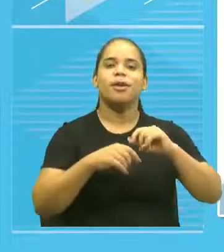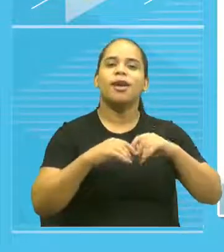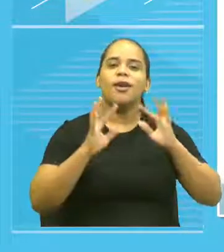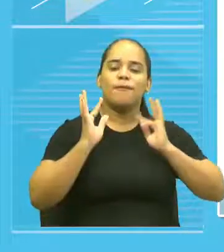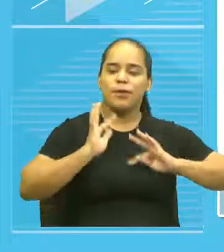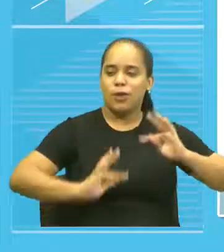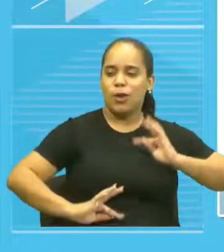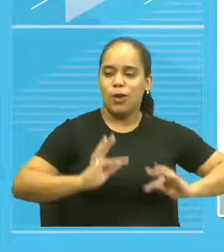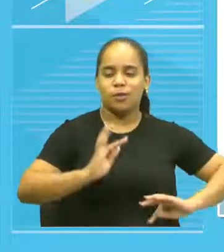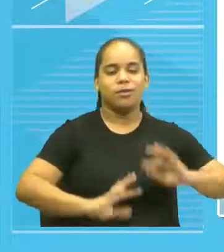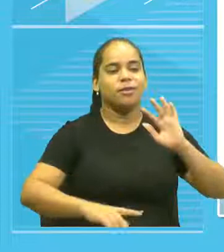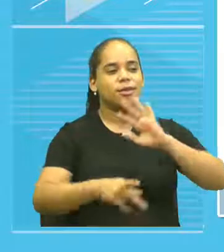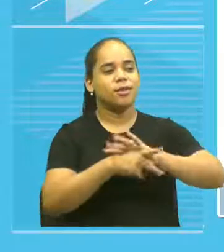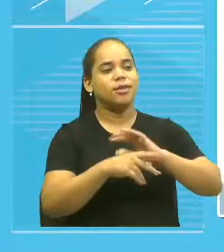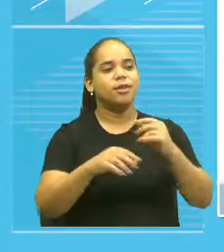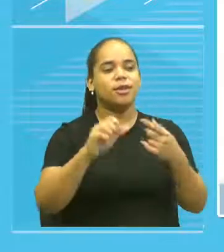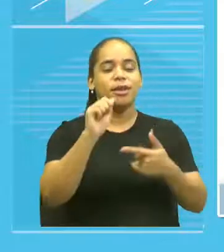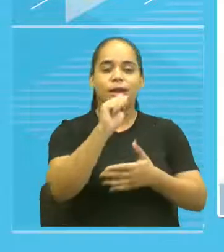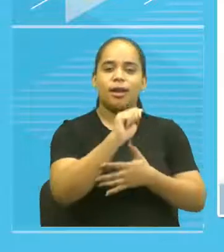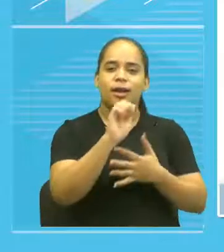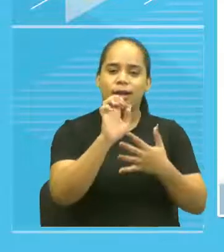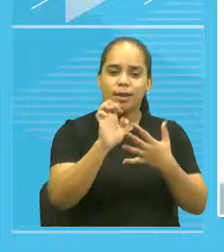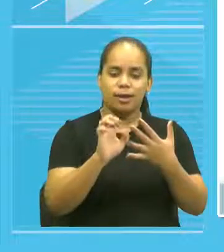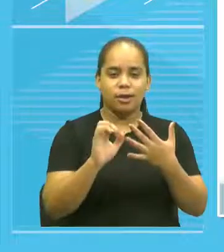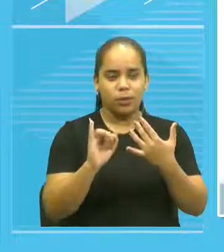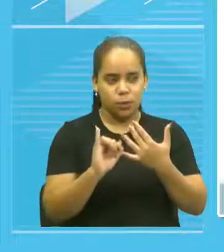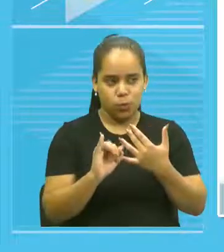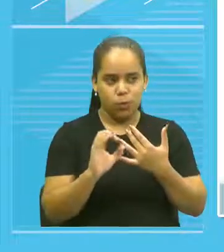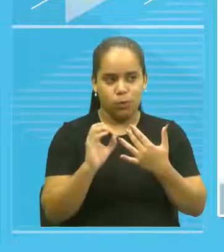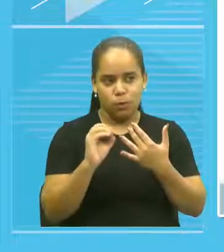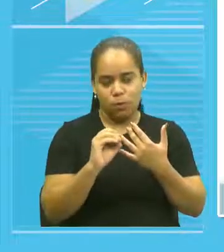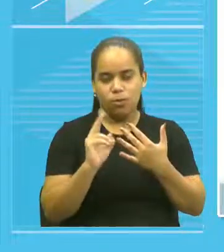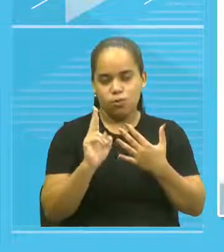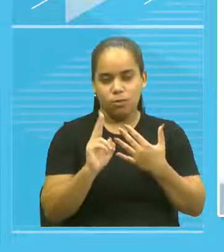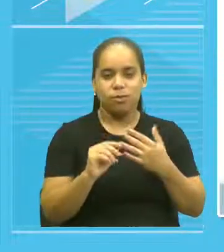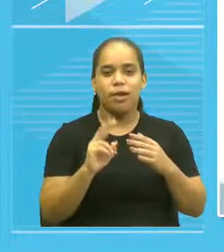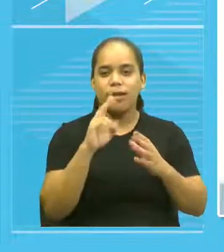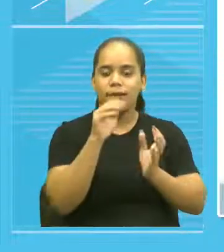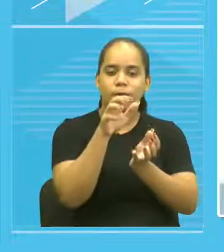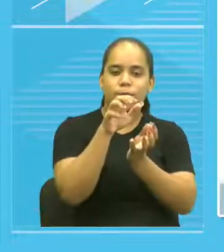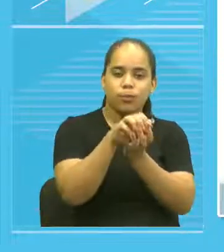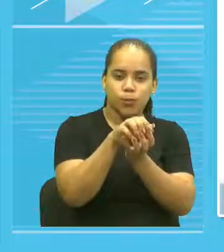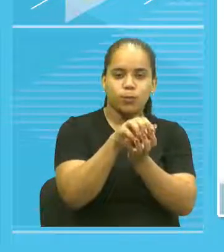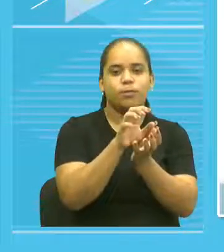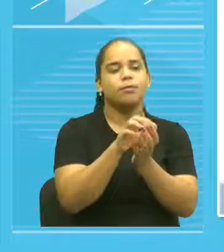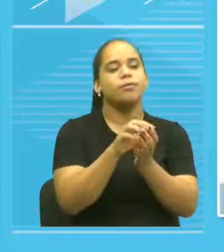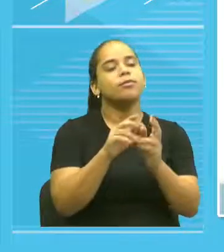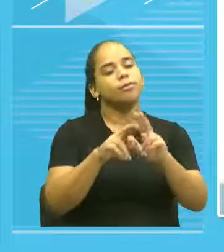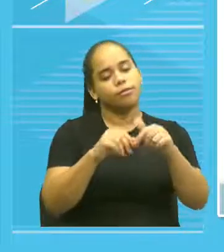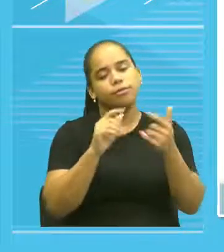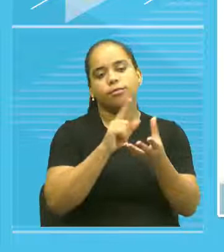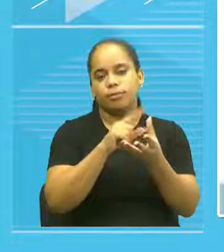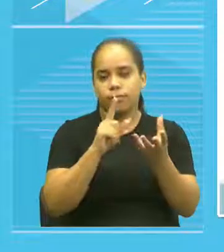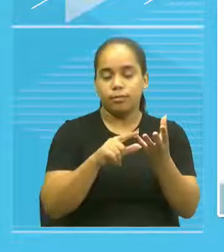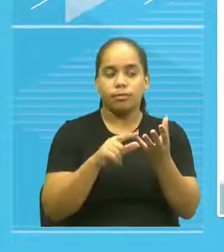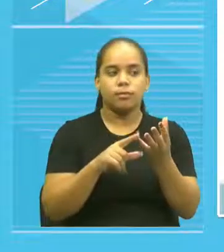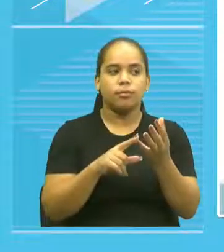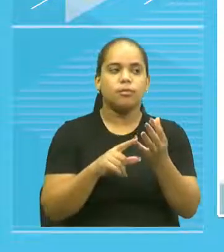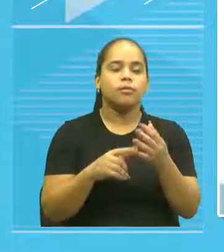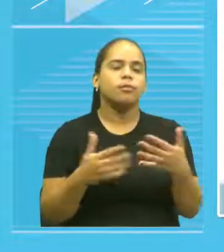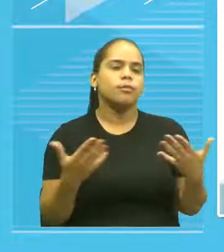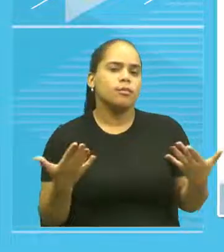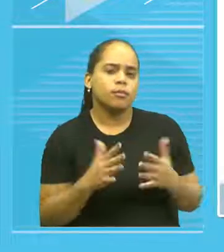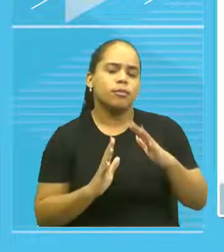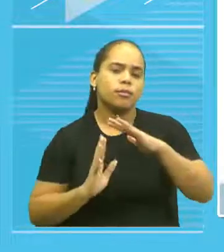a Oi e aí vai fechando né tijolo vogal por isso e a